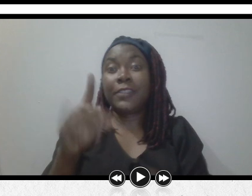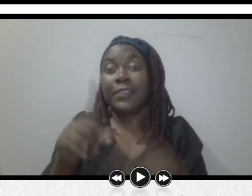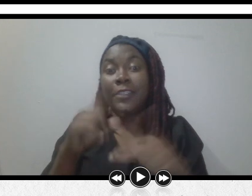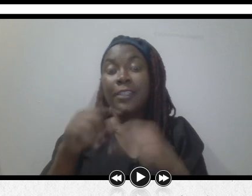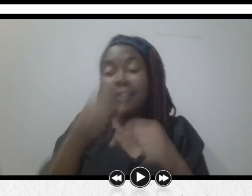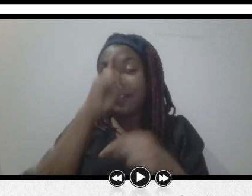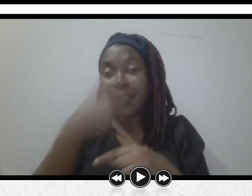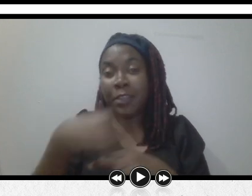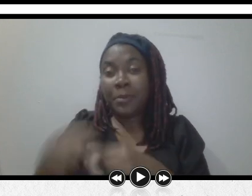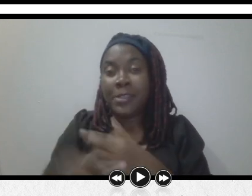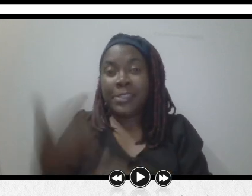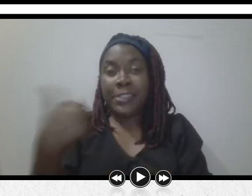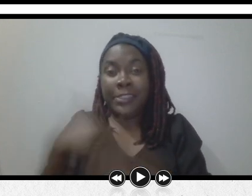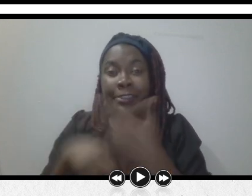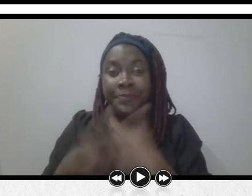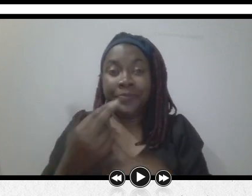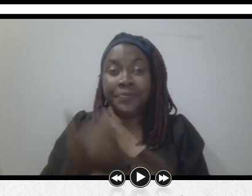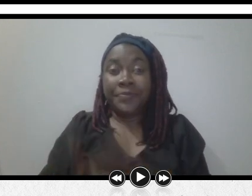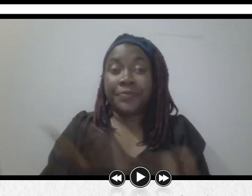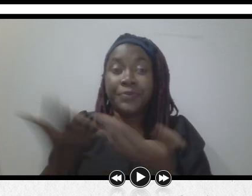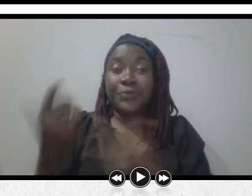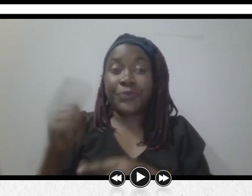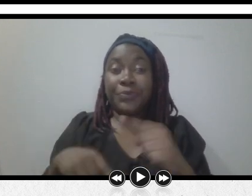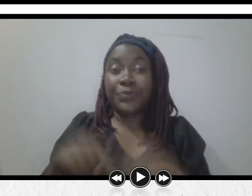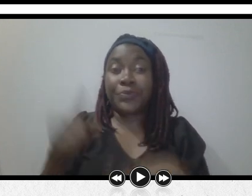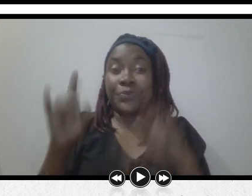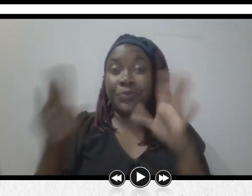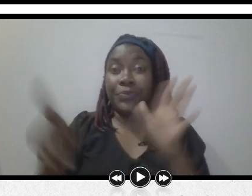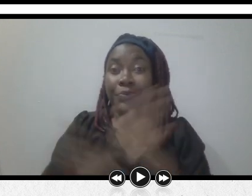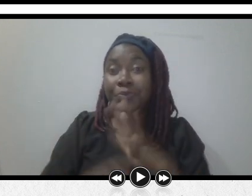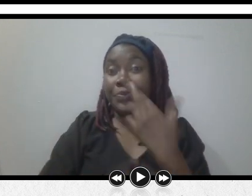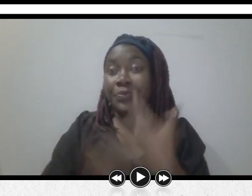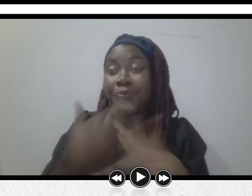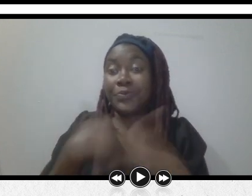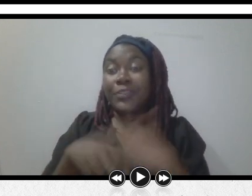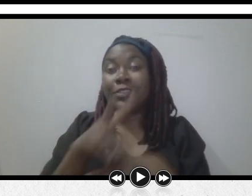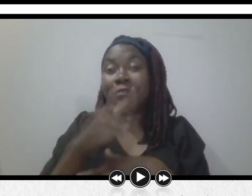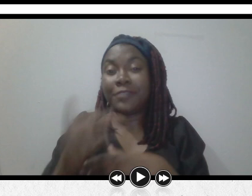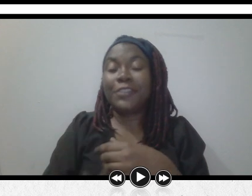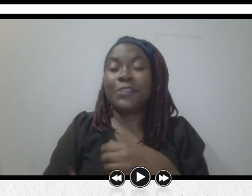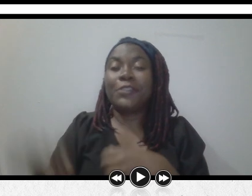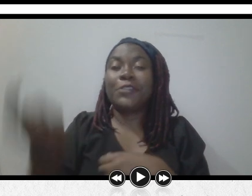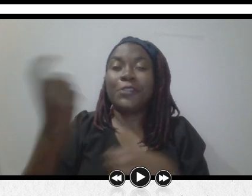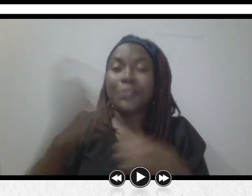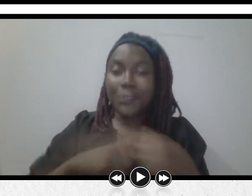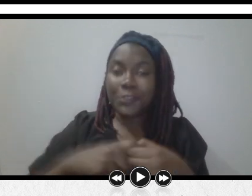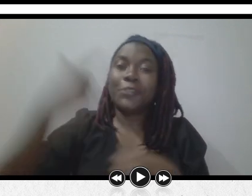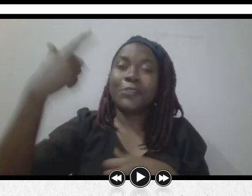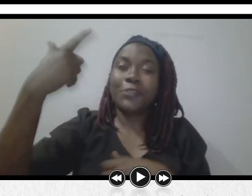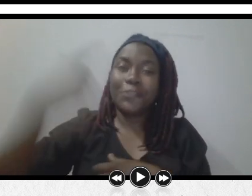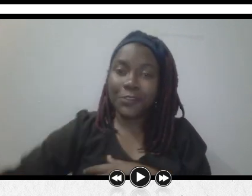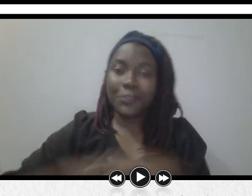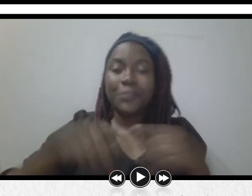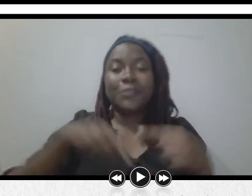vai ser triado, enviado para reciclagem, e essa matéria-prima da reciclagem, ela